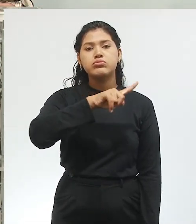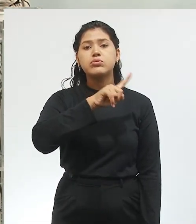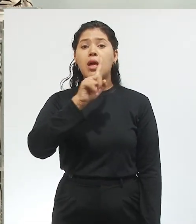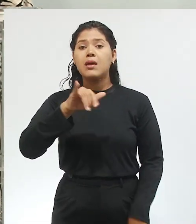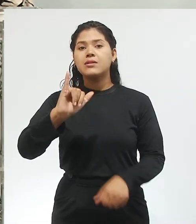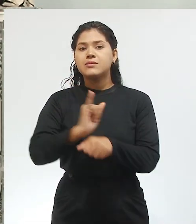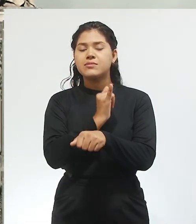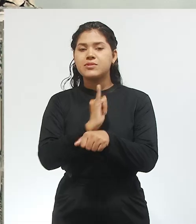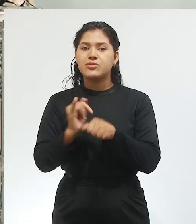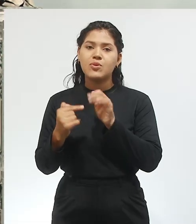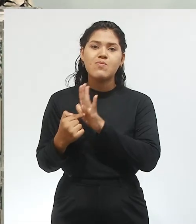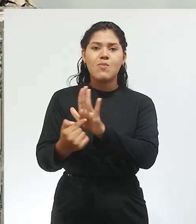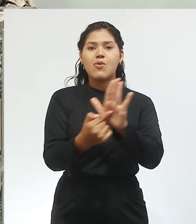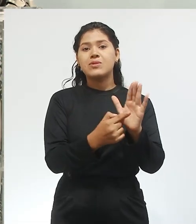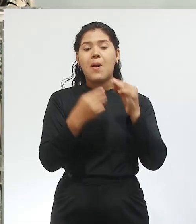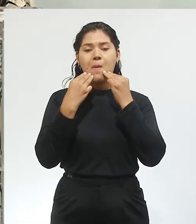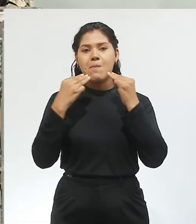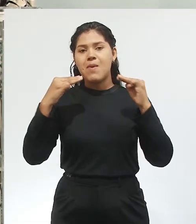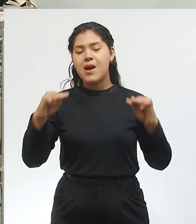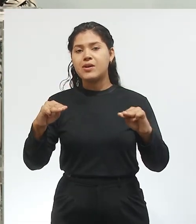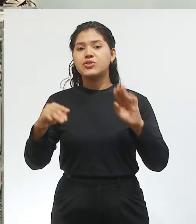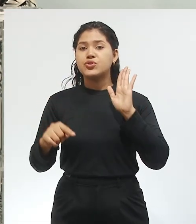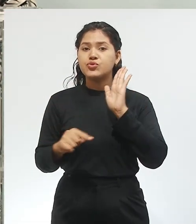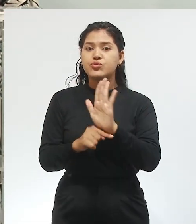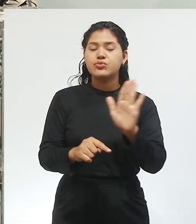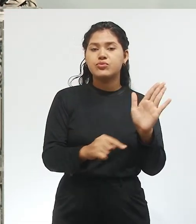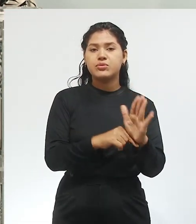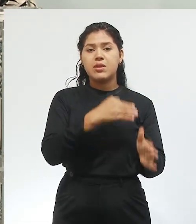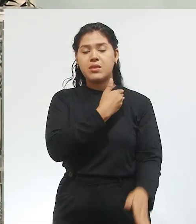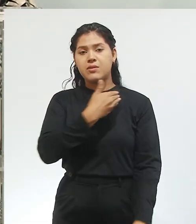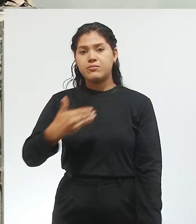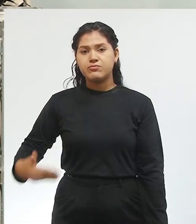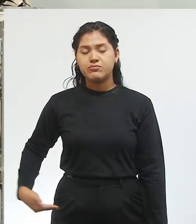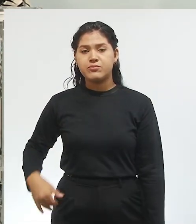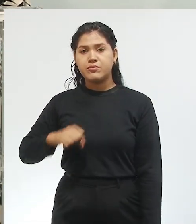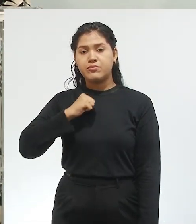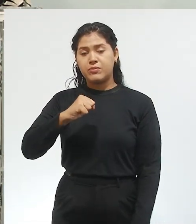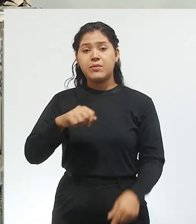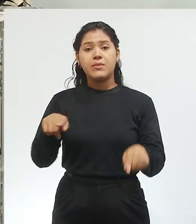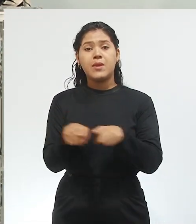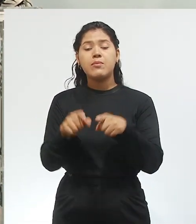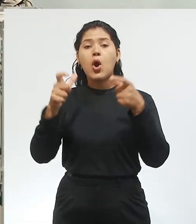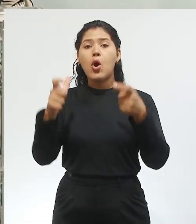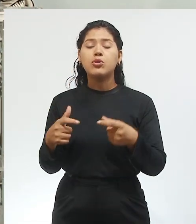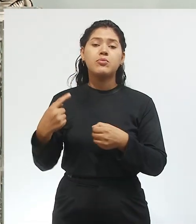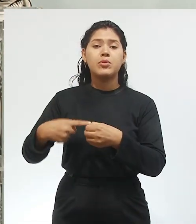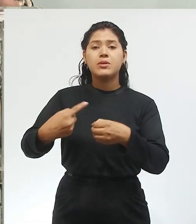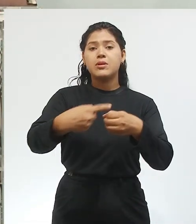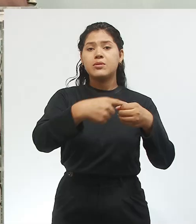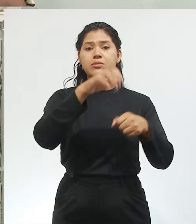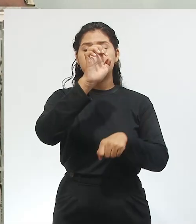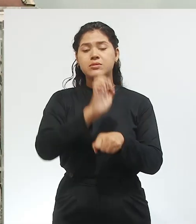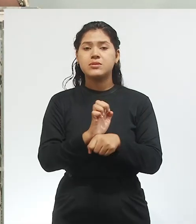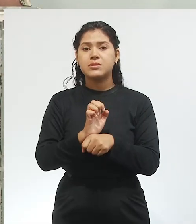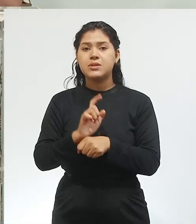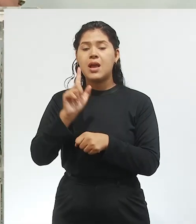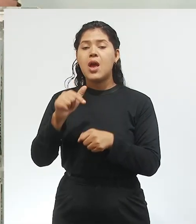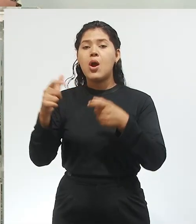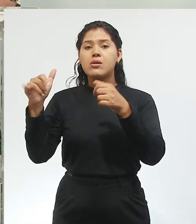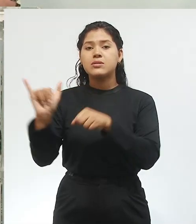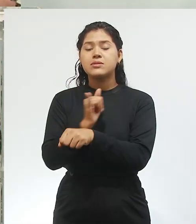é uma estratégia, né, de você levar, por exemplo, a Defensoria Pública para o interior do estado. Então, essa é uma estratégia